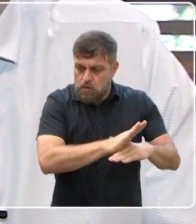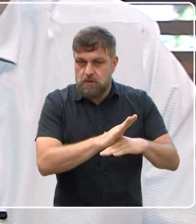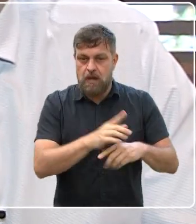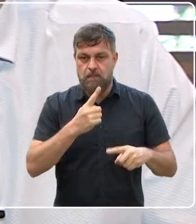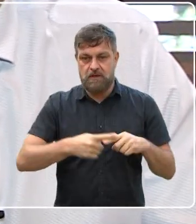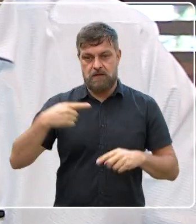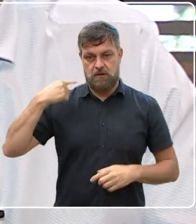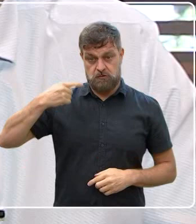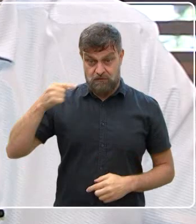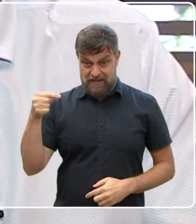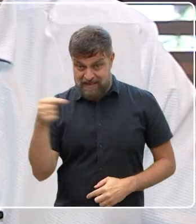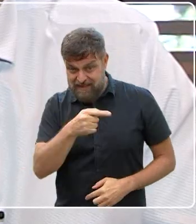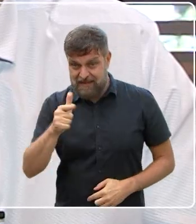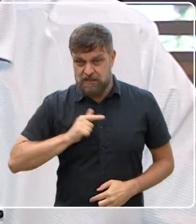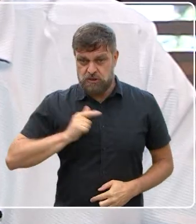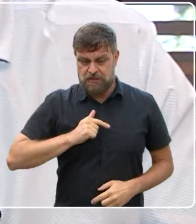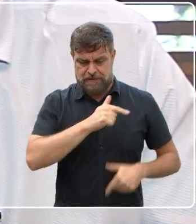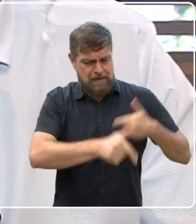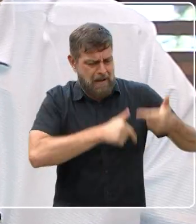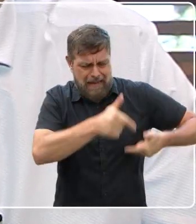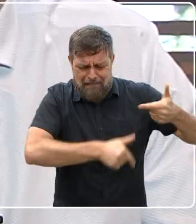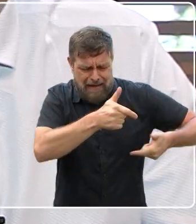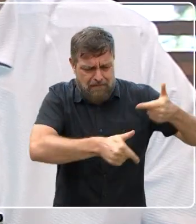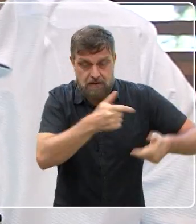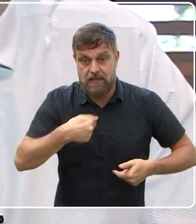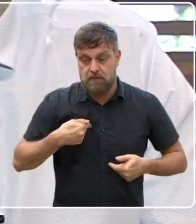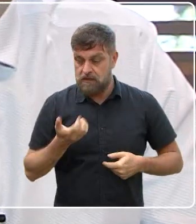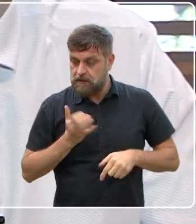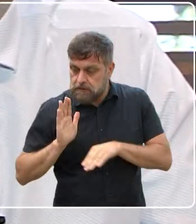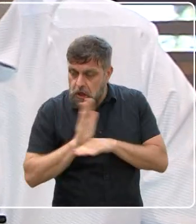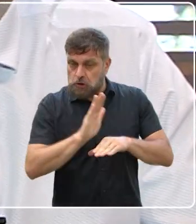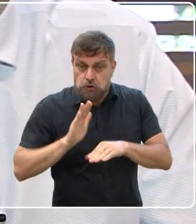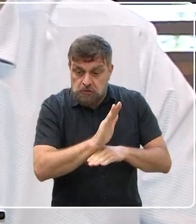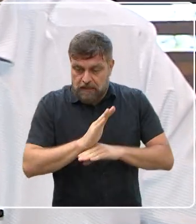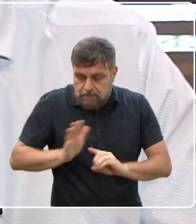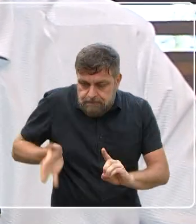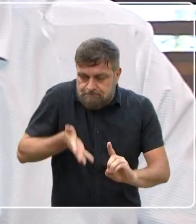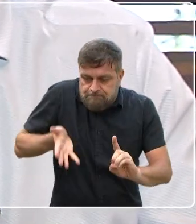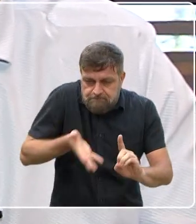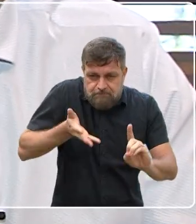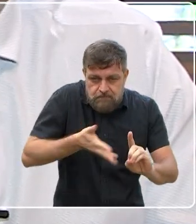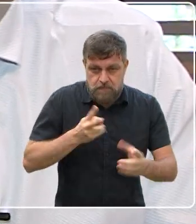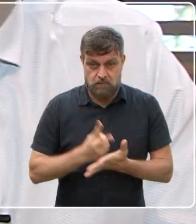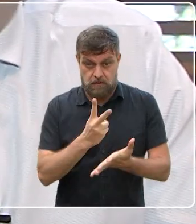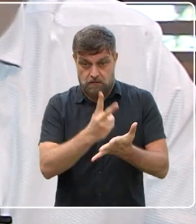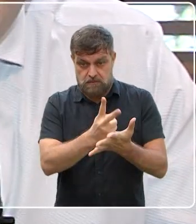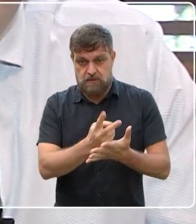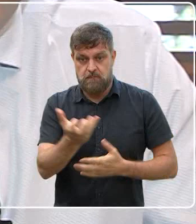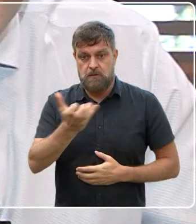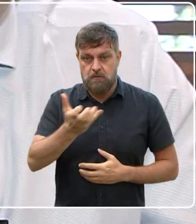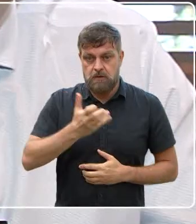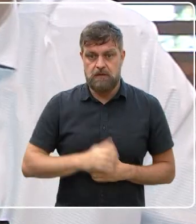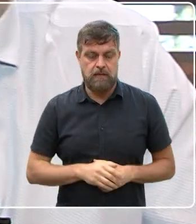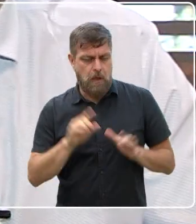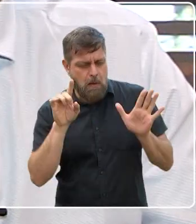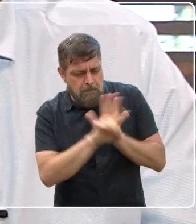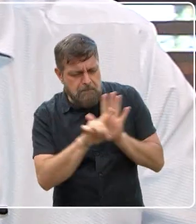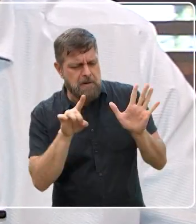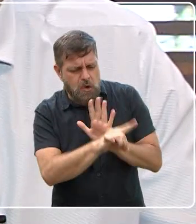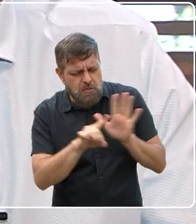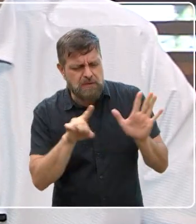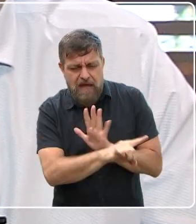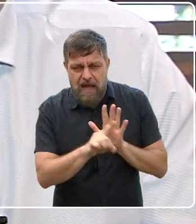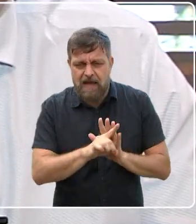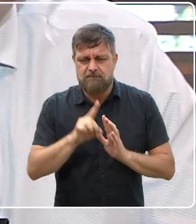porque os advogados eles tinham a agenda super cheia, a minha ideia era sempre ajudá-los da melhor maneira possível. Então eu procurava, eu sempre fiz muita pergunta o